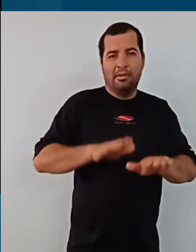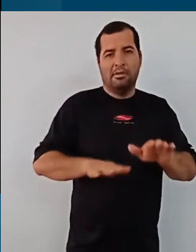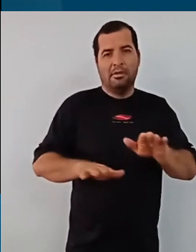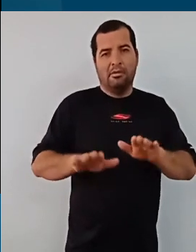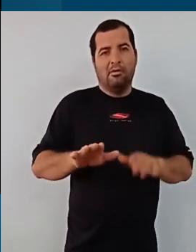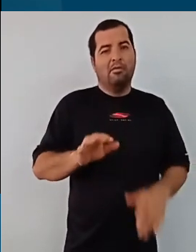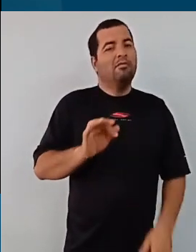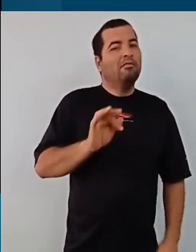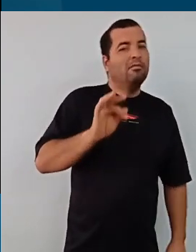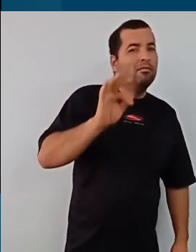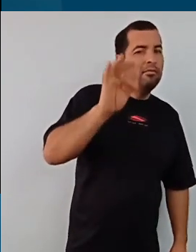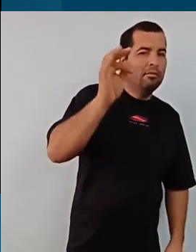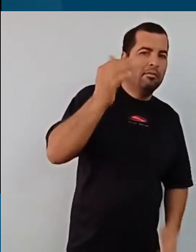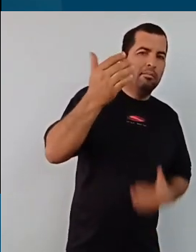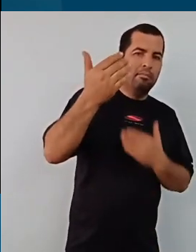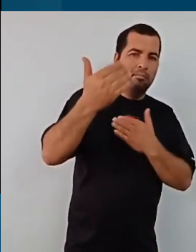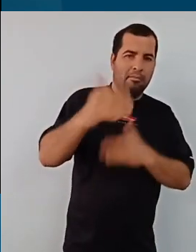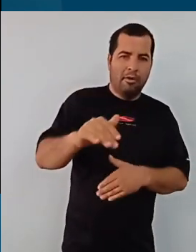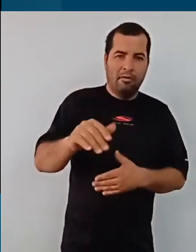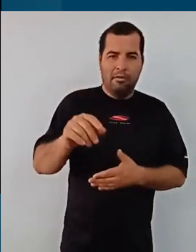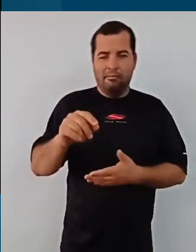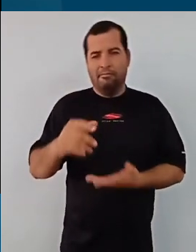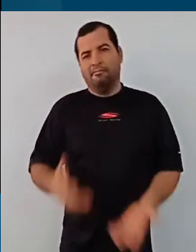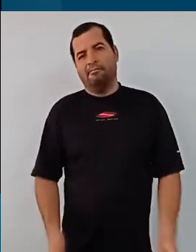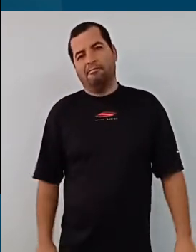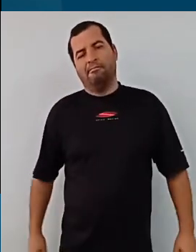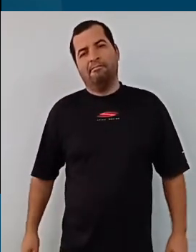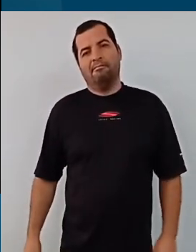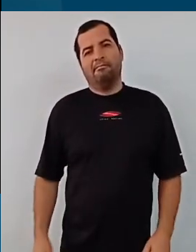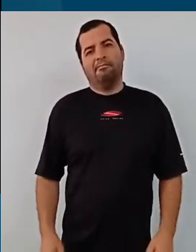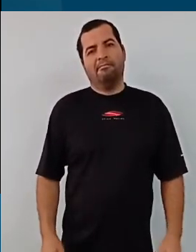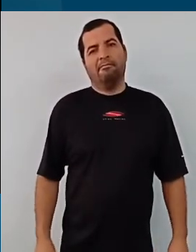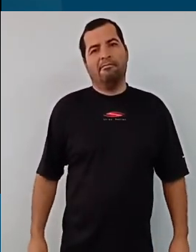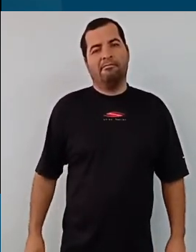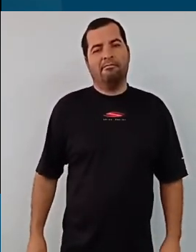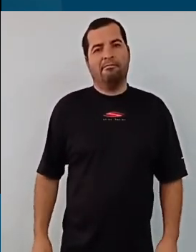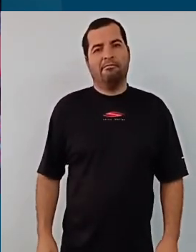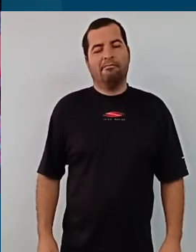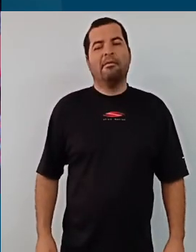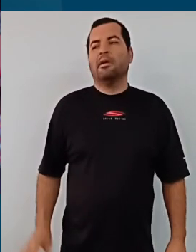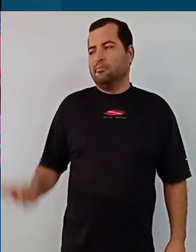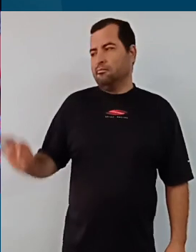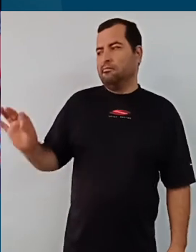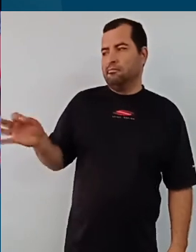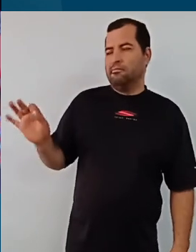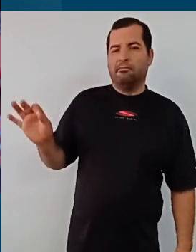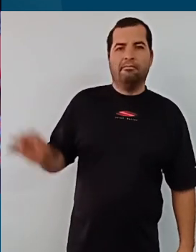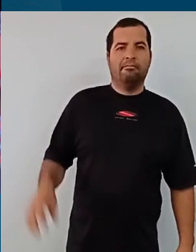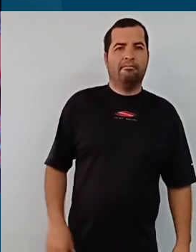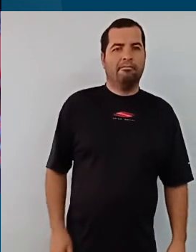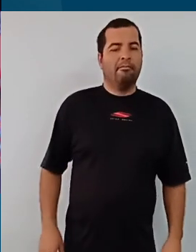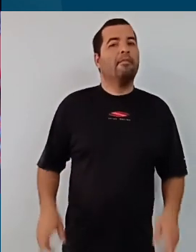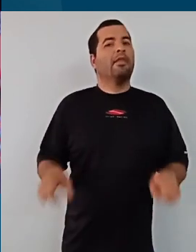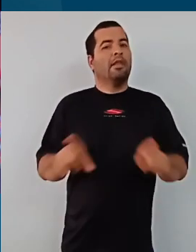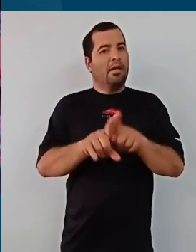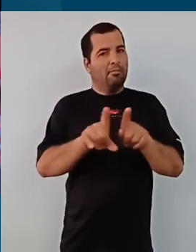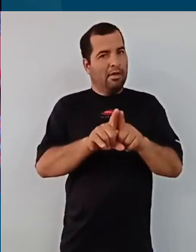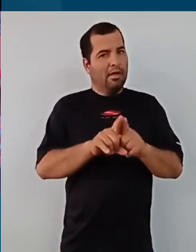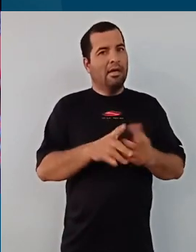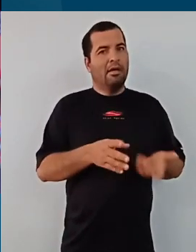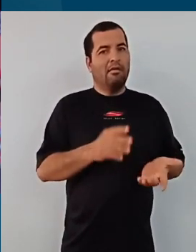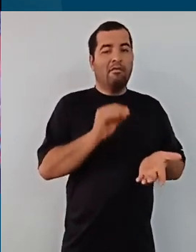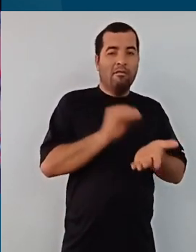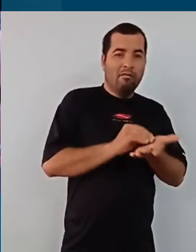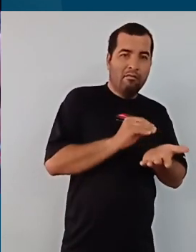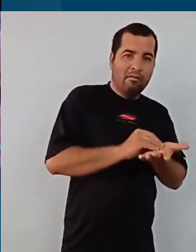preparação por uma determinada prova. Isso mesmo. E aí a gente tem